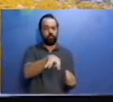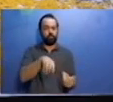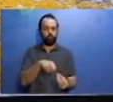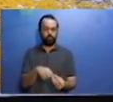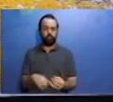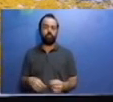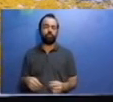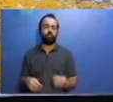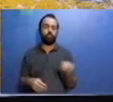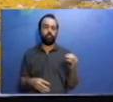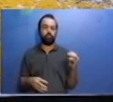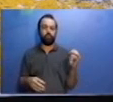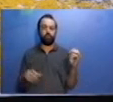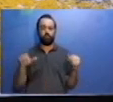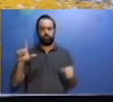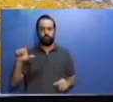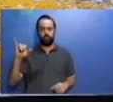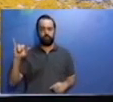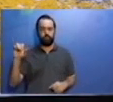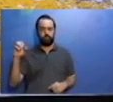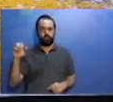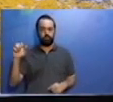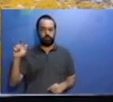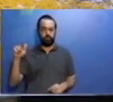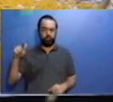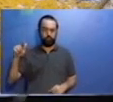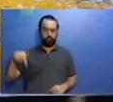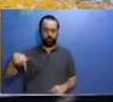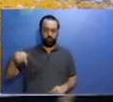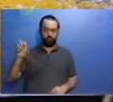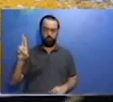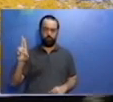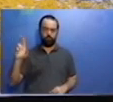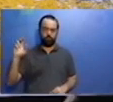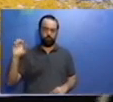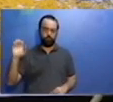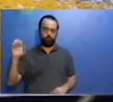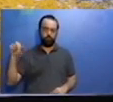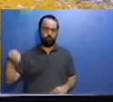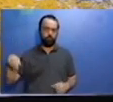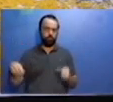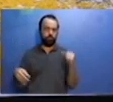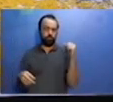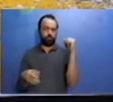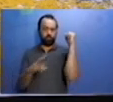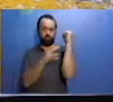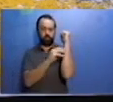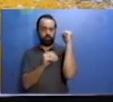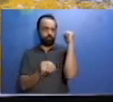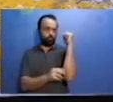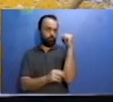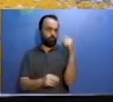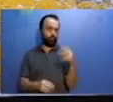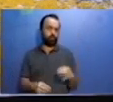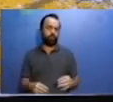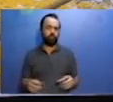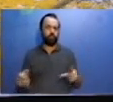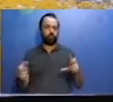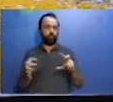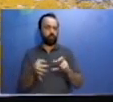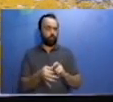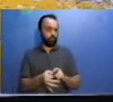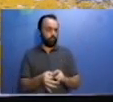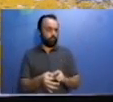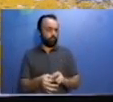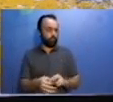os líquens. Líquen é uma associação entre um fungo, que é heterótrofo, não fabrica o próprio alimento, com um ser autótrofo,